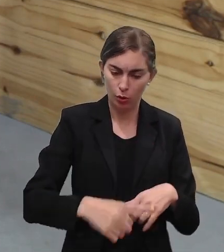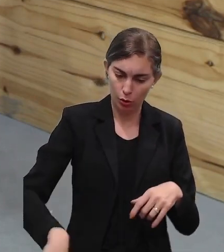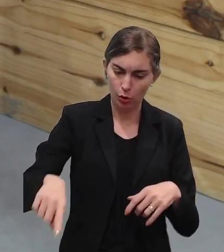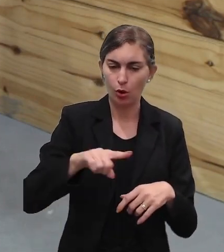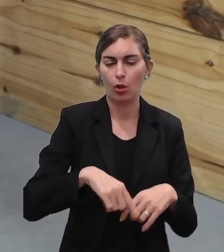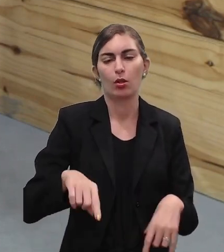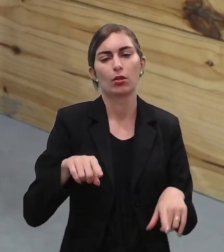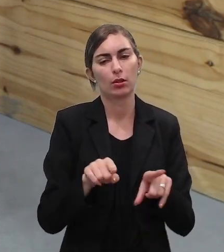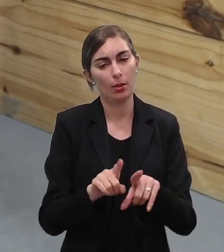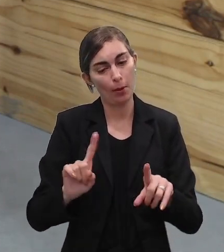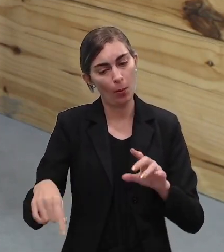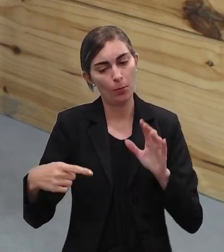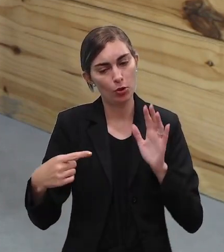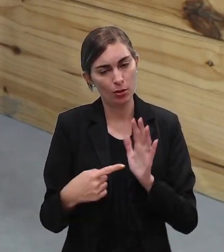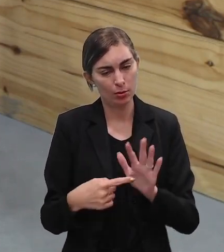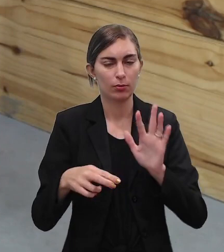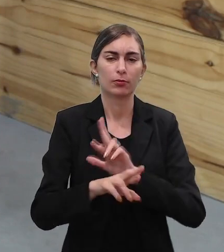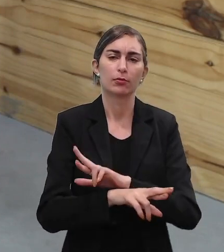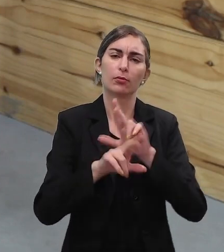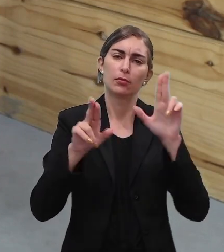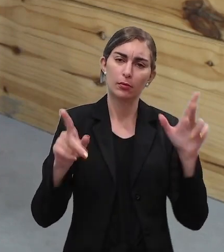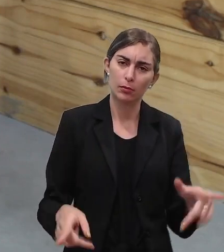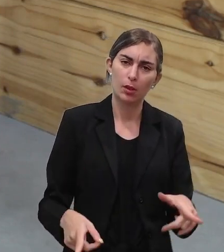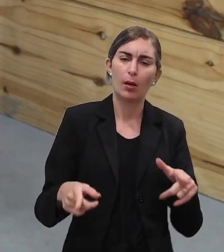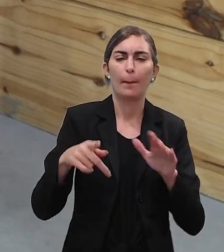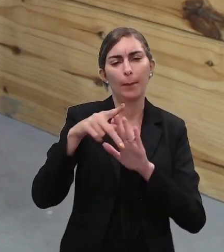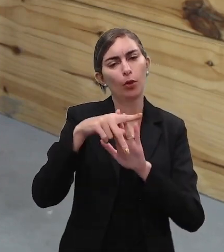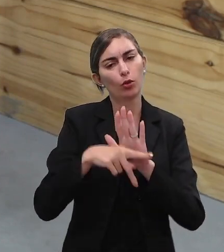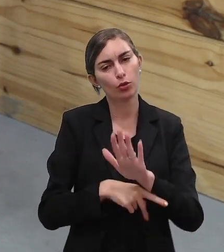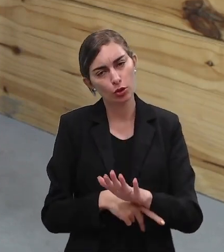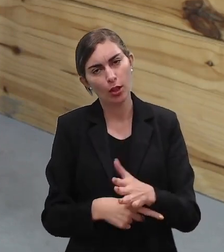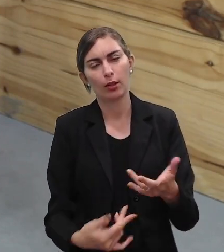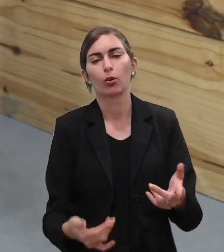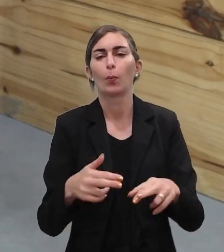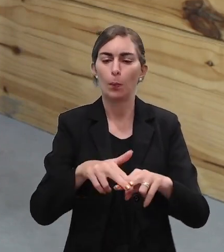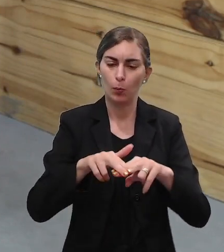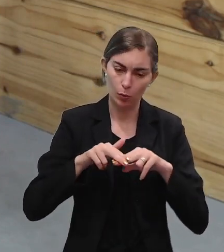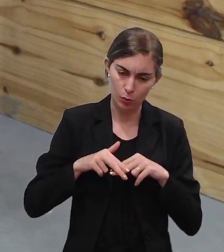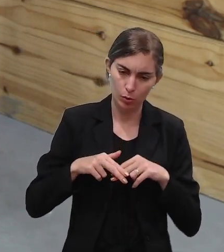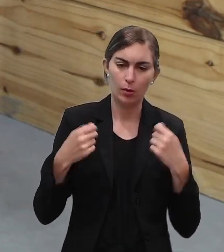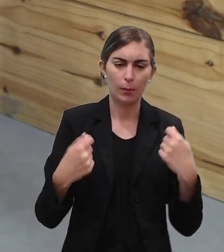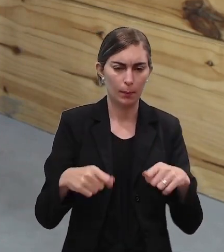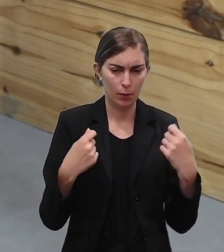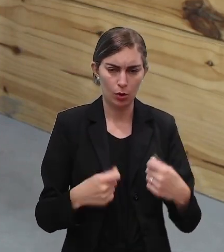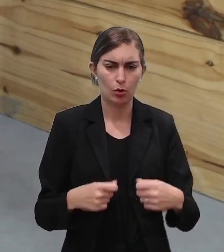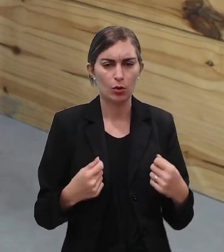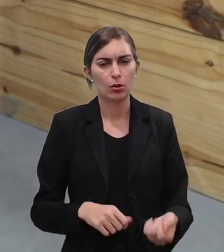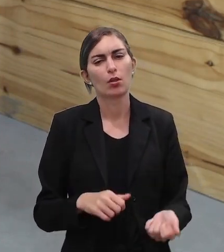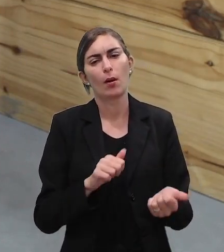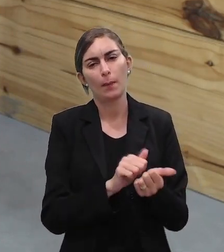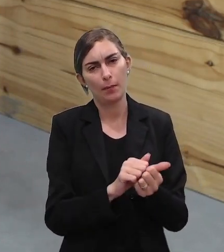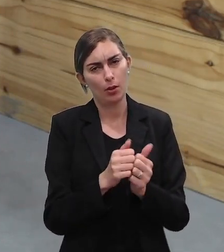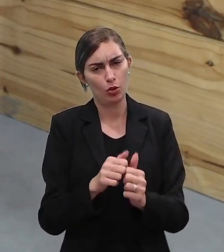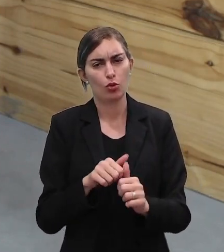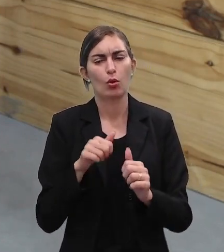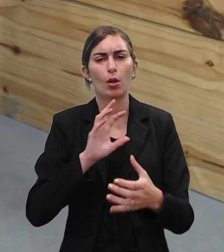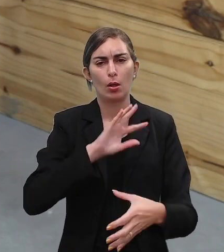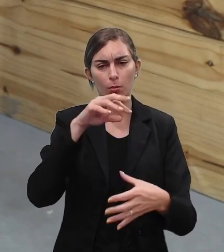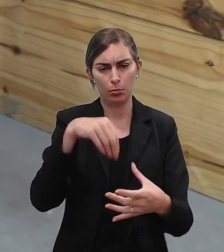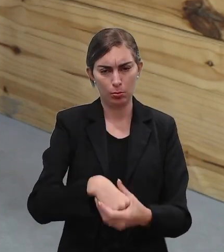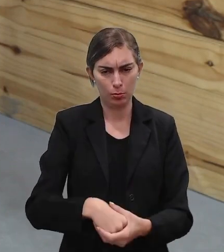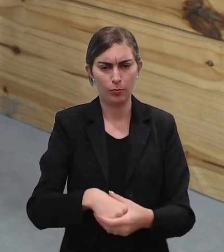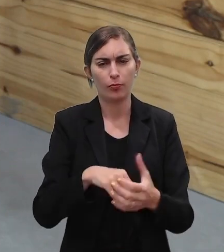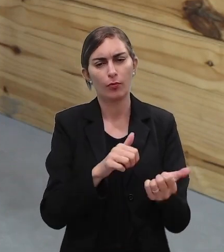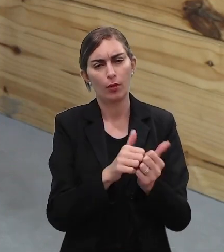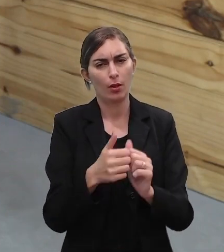de objetivos, nós mudamos de projetos e por esse motivo nós precisamos ser integrados